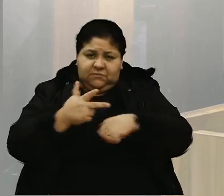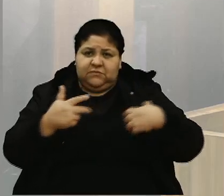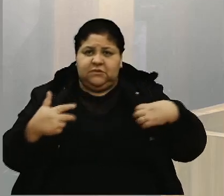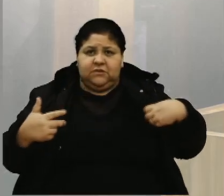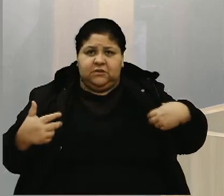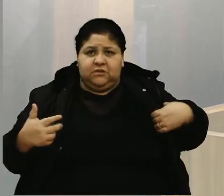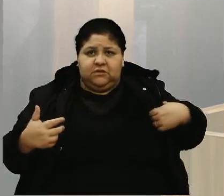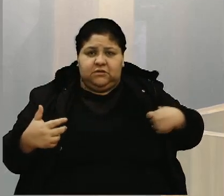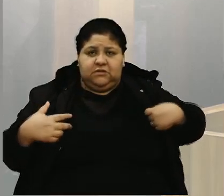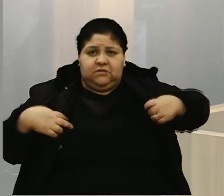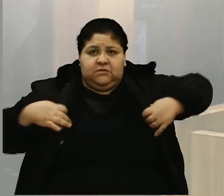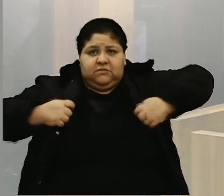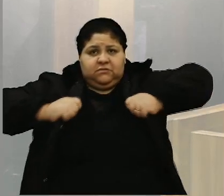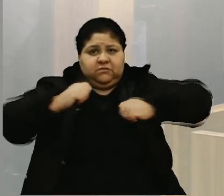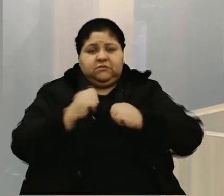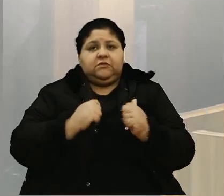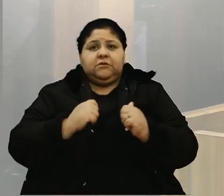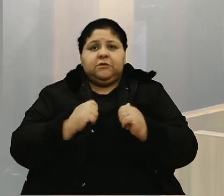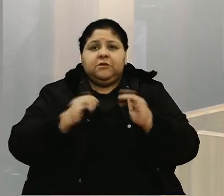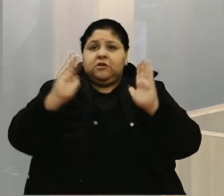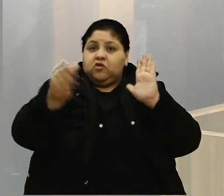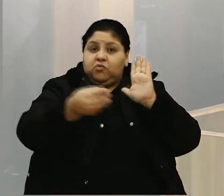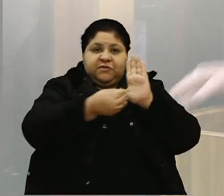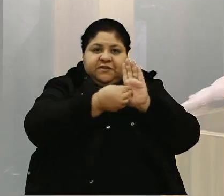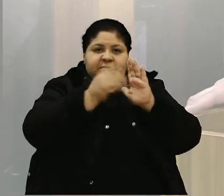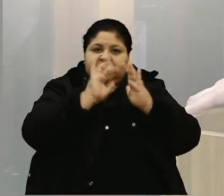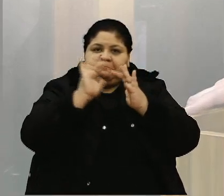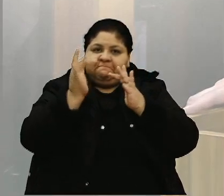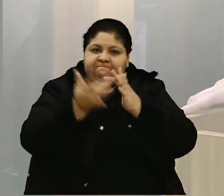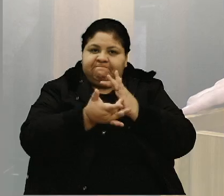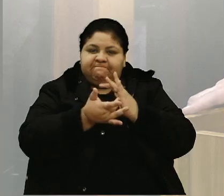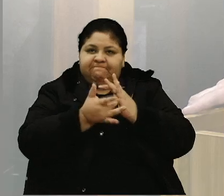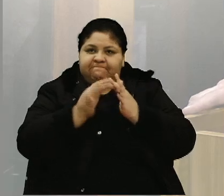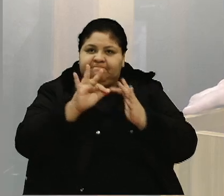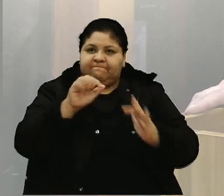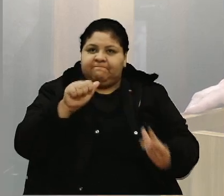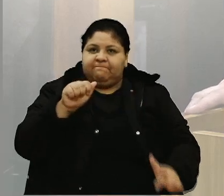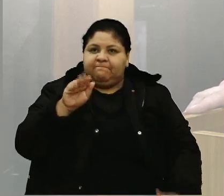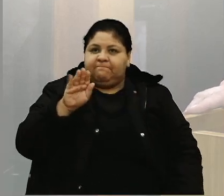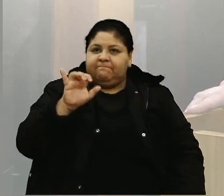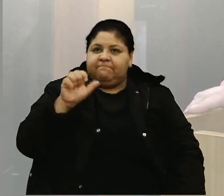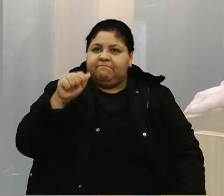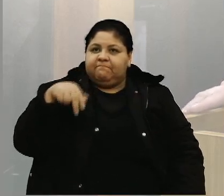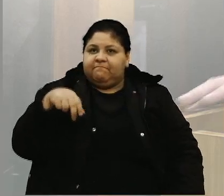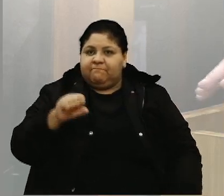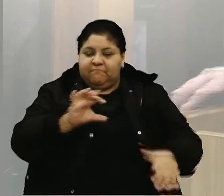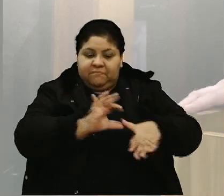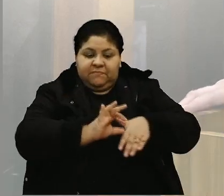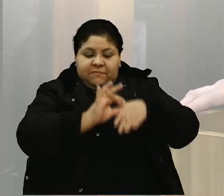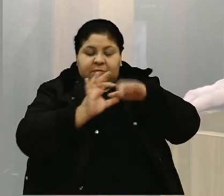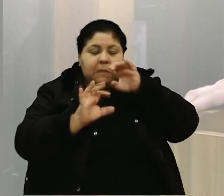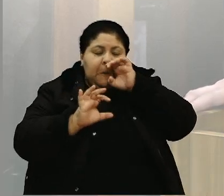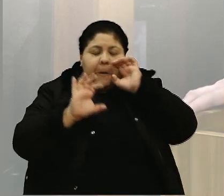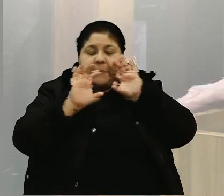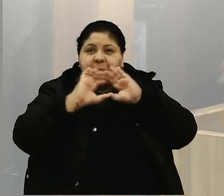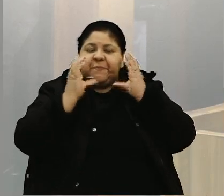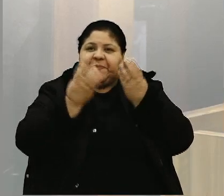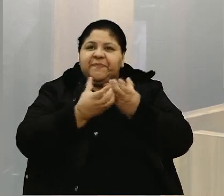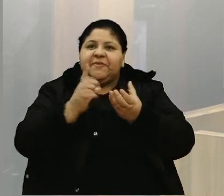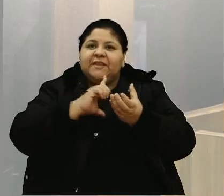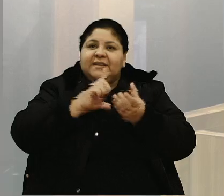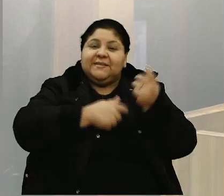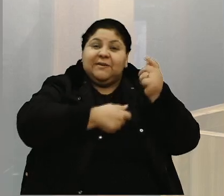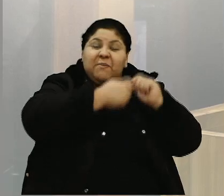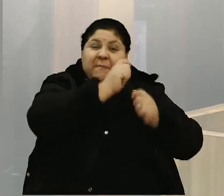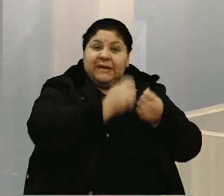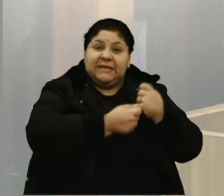passar, eu não cheguei a postar nas minhas redes sociais. O Fabiano é um líder da comunidade lá, ele até tem uma empresa